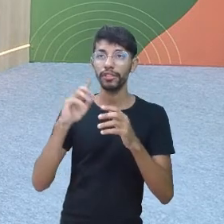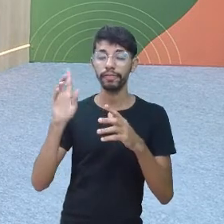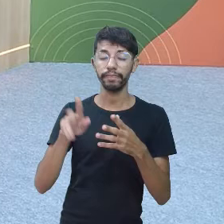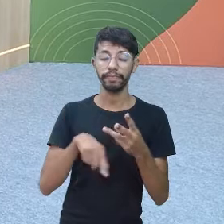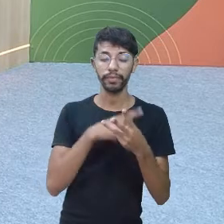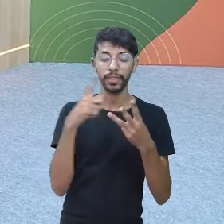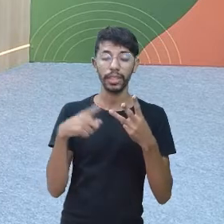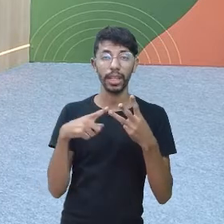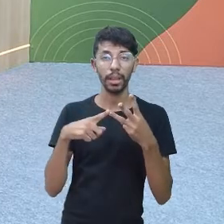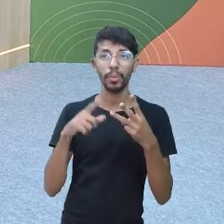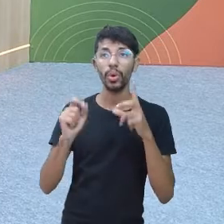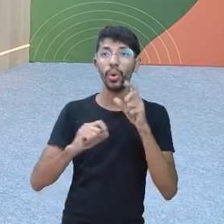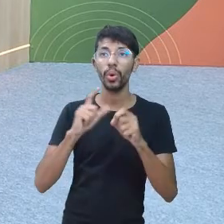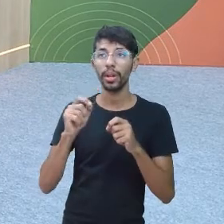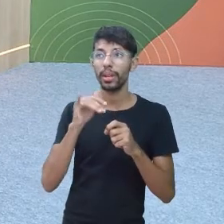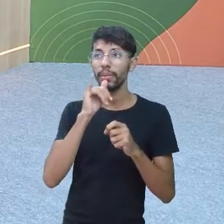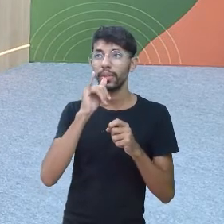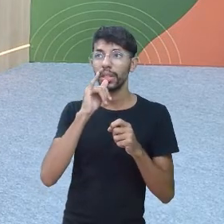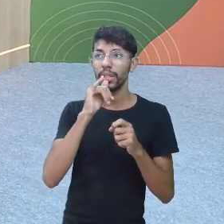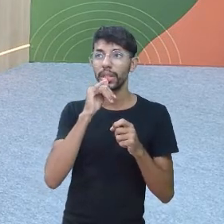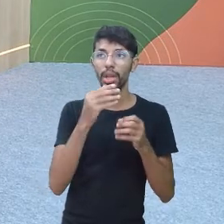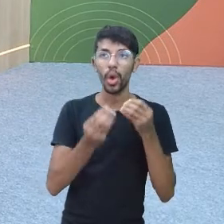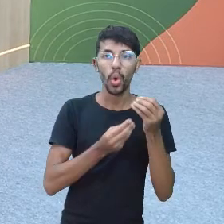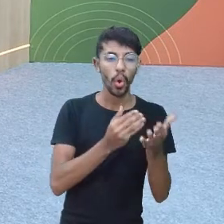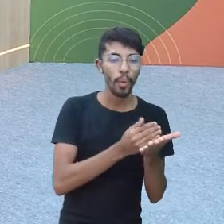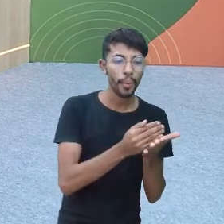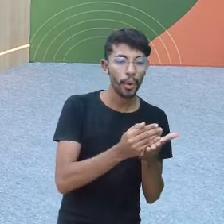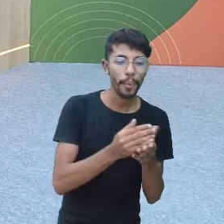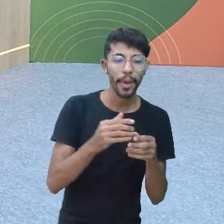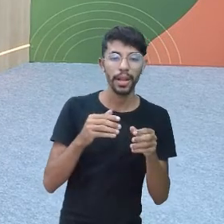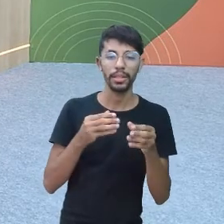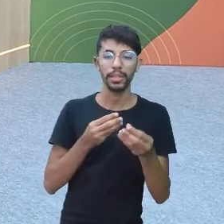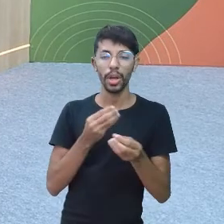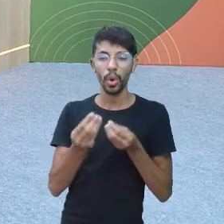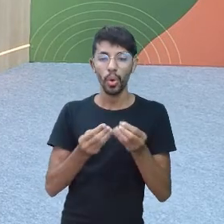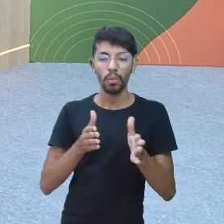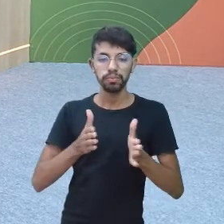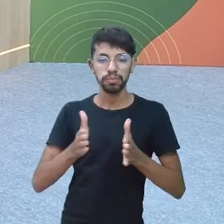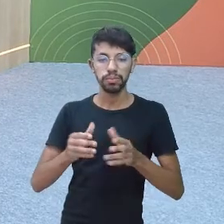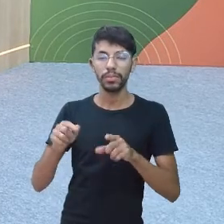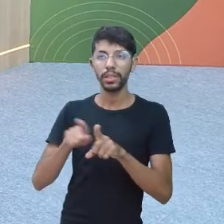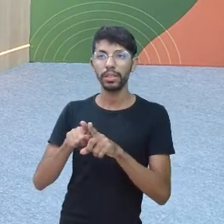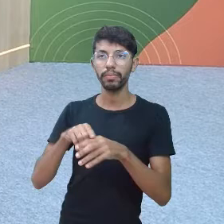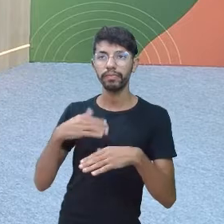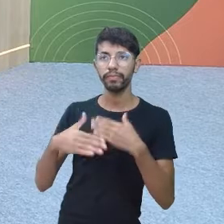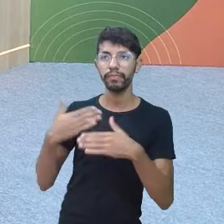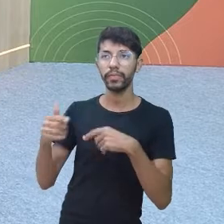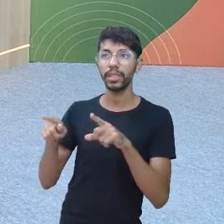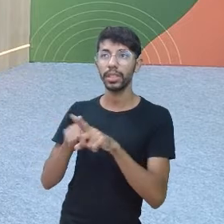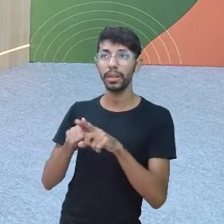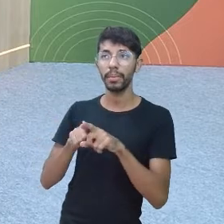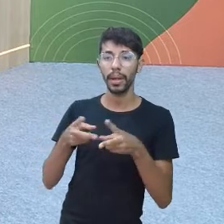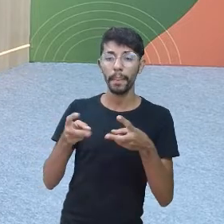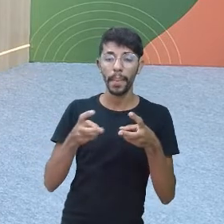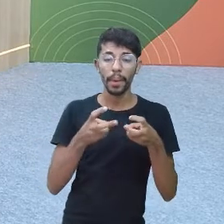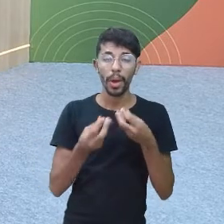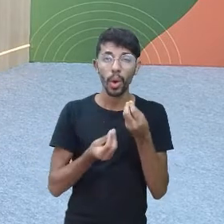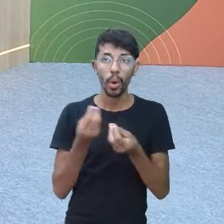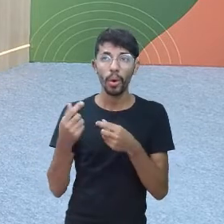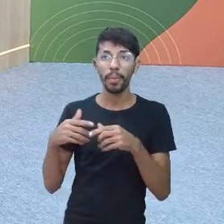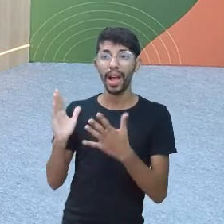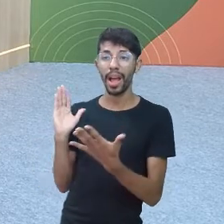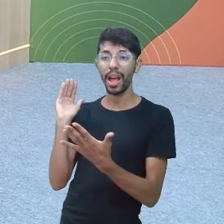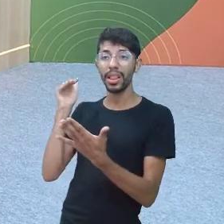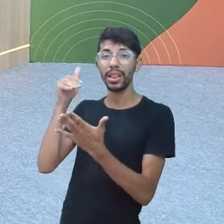o roteiro. Por onde a minha entrevista começa, por onde ela passa, qual é o caminho interpretativo que eu faço